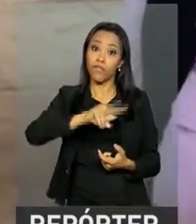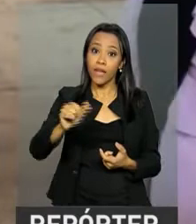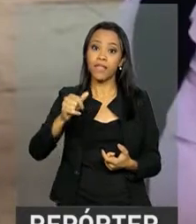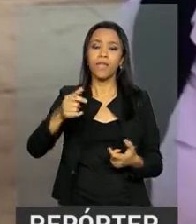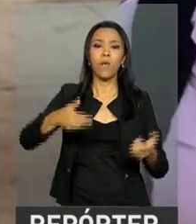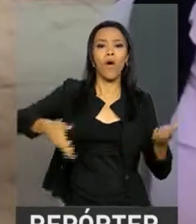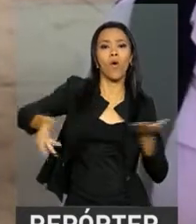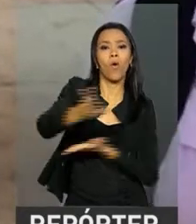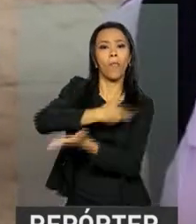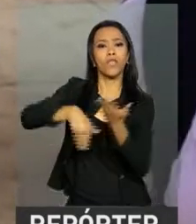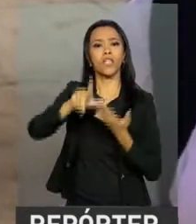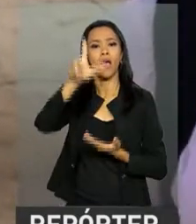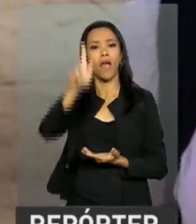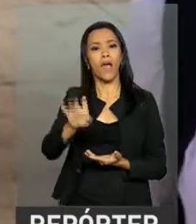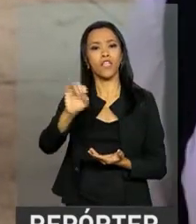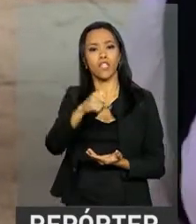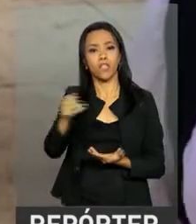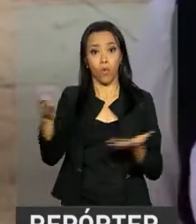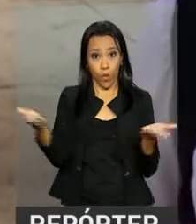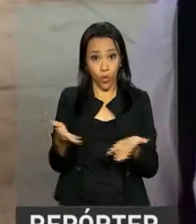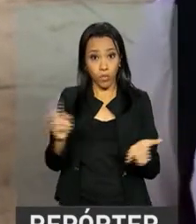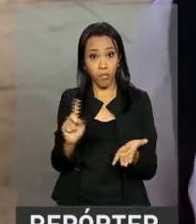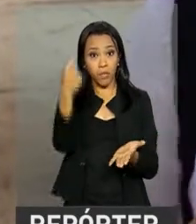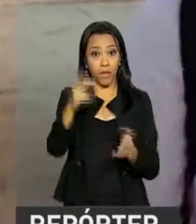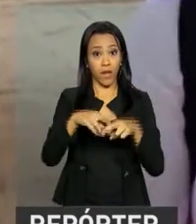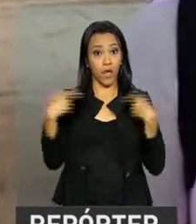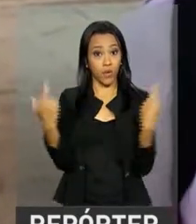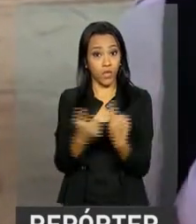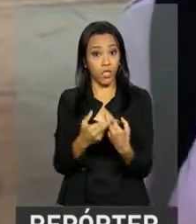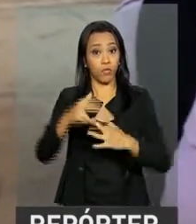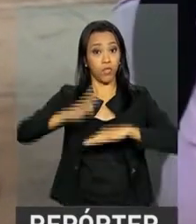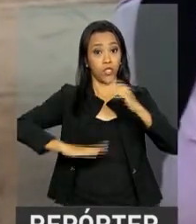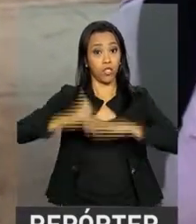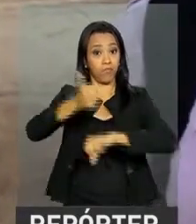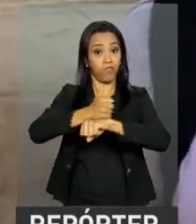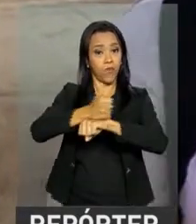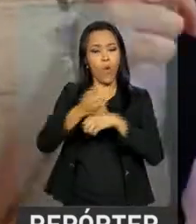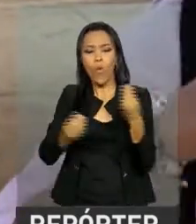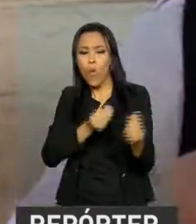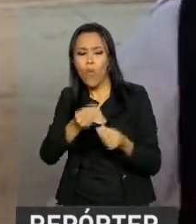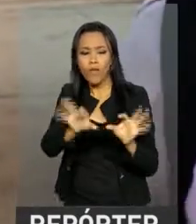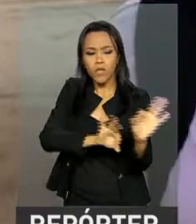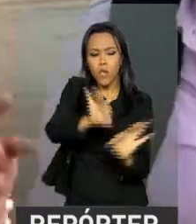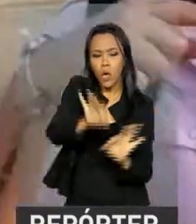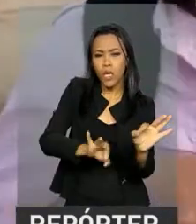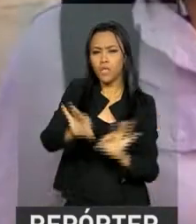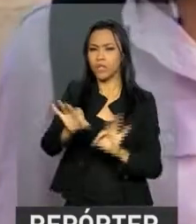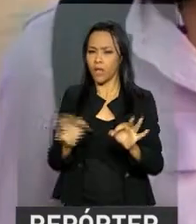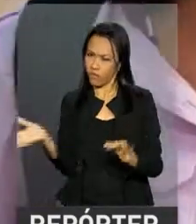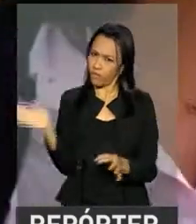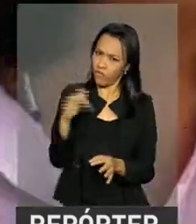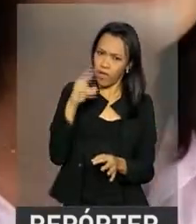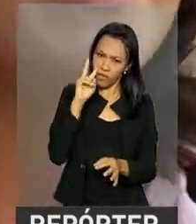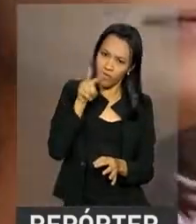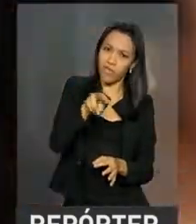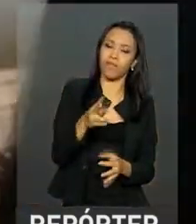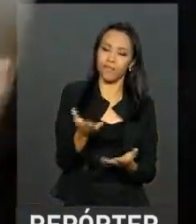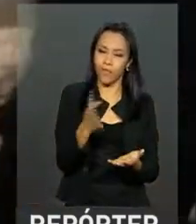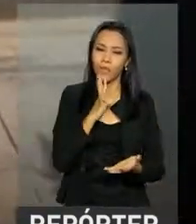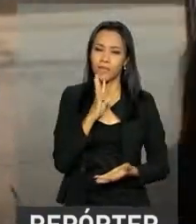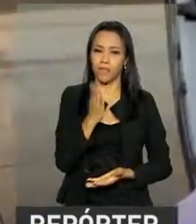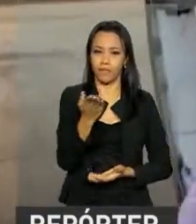compartilhada. Hoje é a primeira reunião técnica para discutir como vai ser essa gestão. Vem comigo? Vamos lá para a Serra da